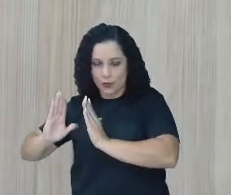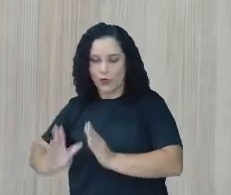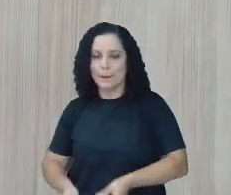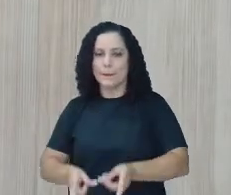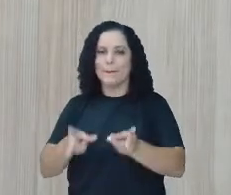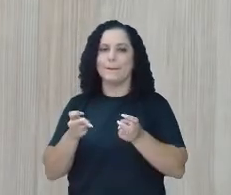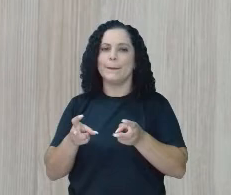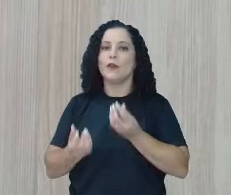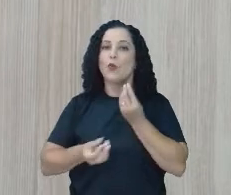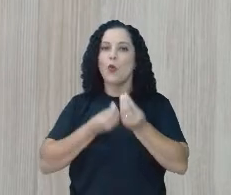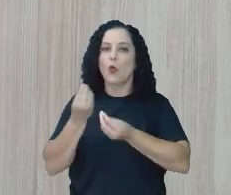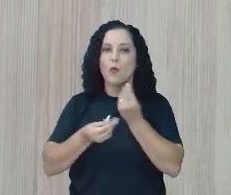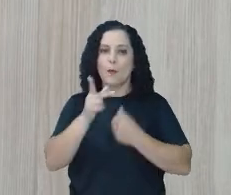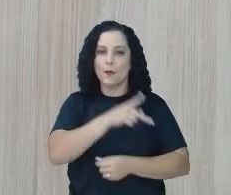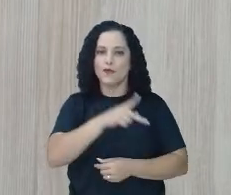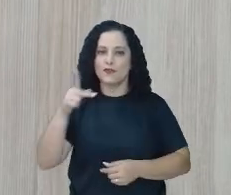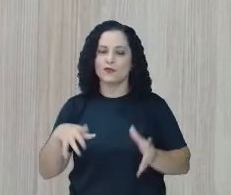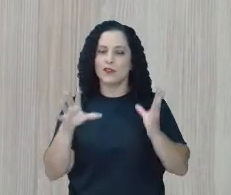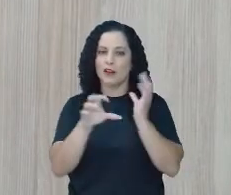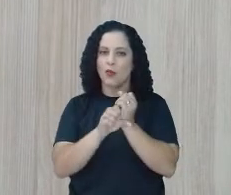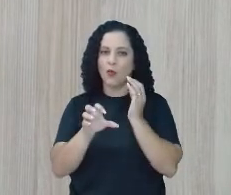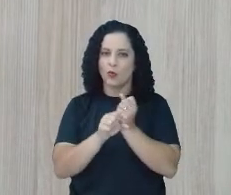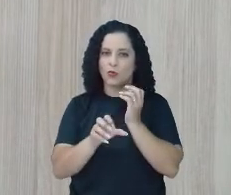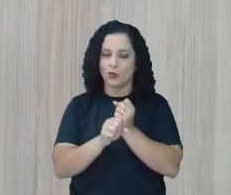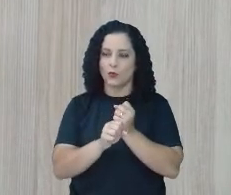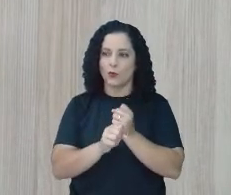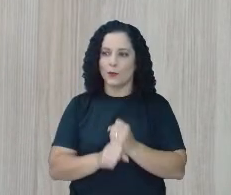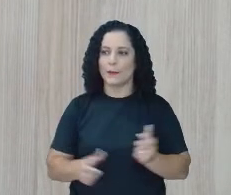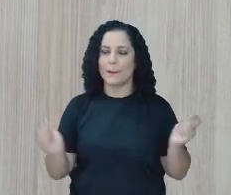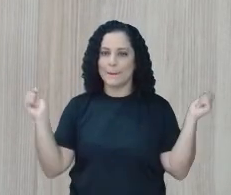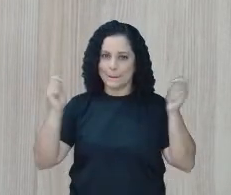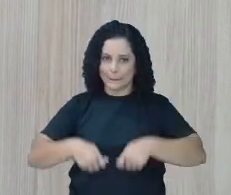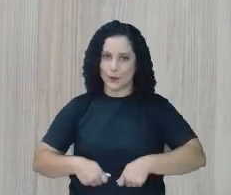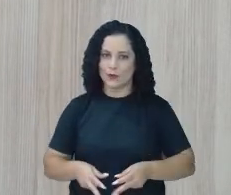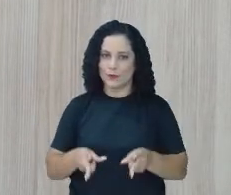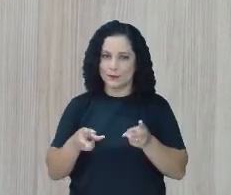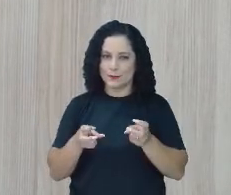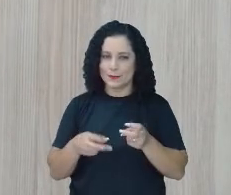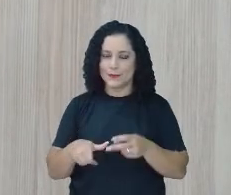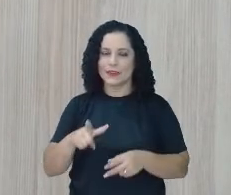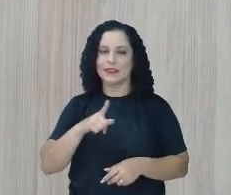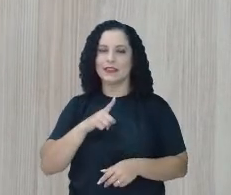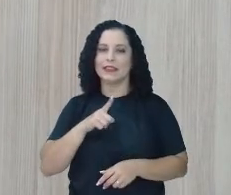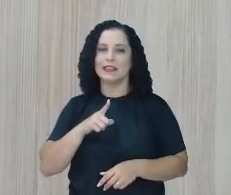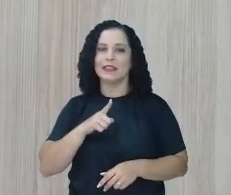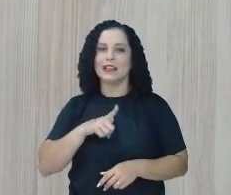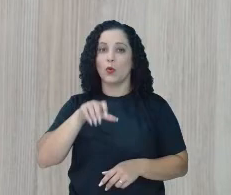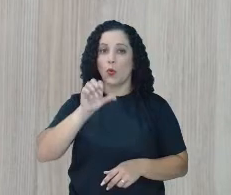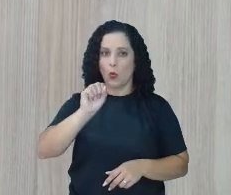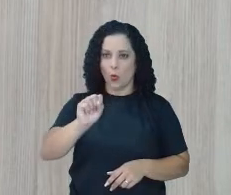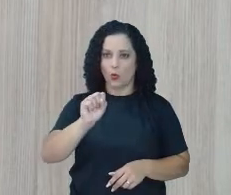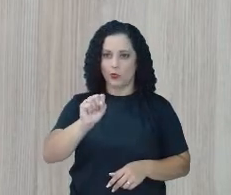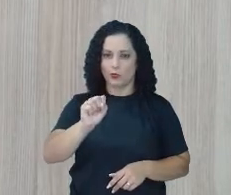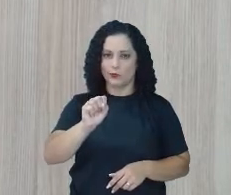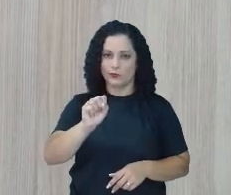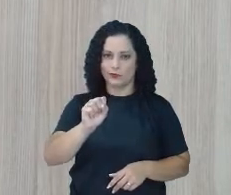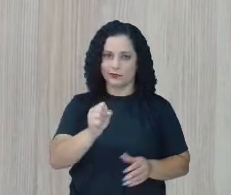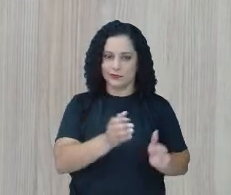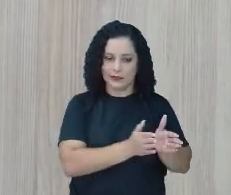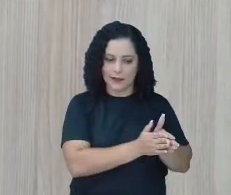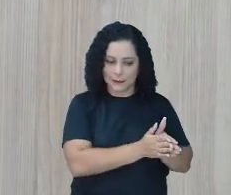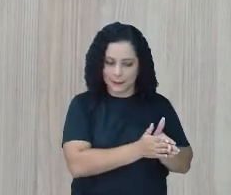como foi que Briane fez aí esse cálculo, certo? Então, você pode notar que temos aí 8 blocos, certo? Na